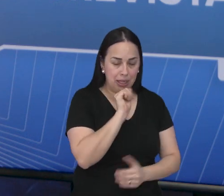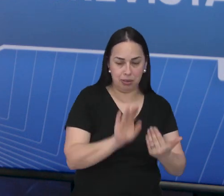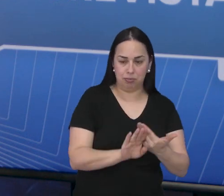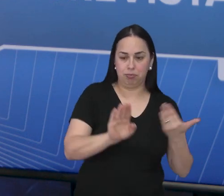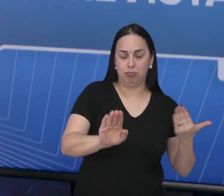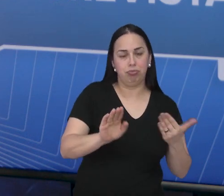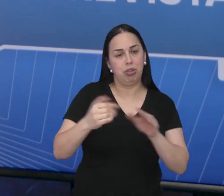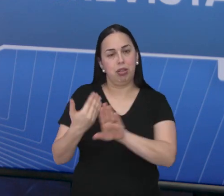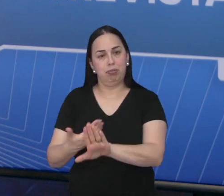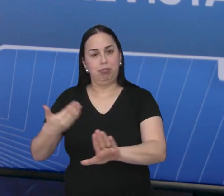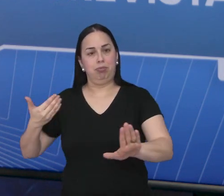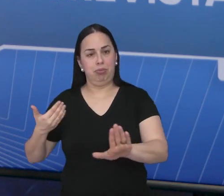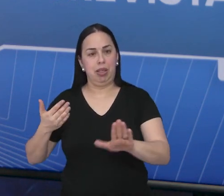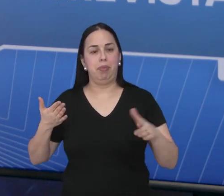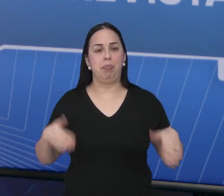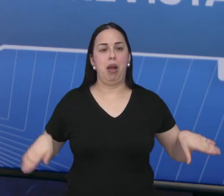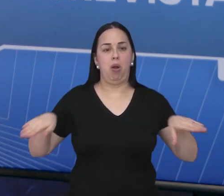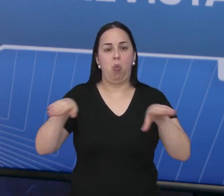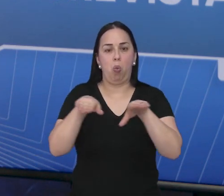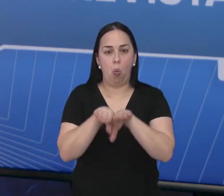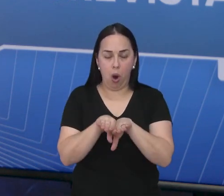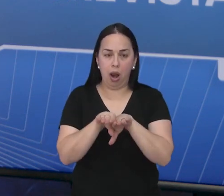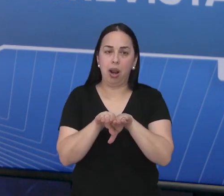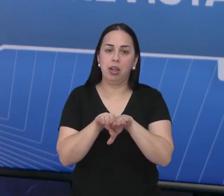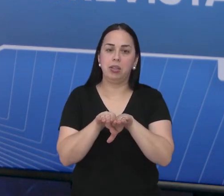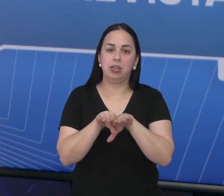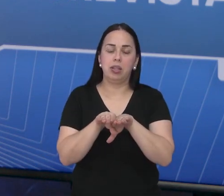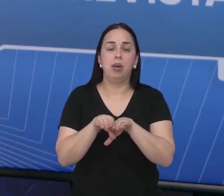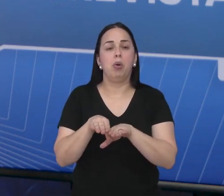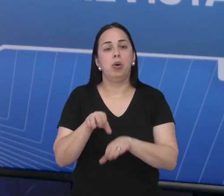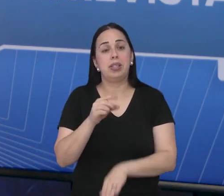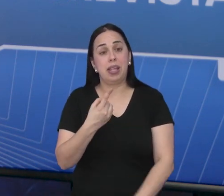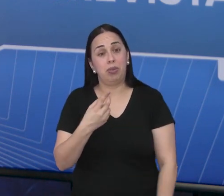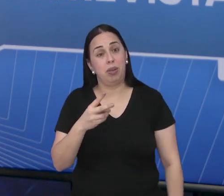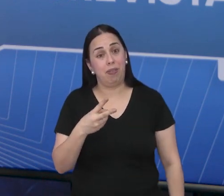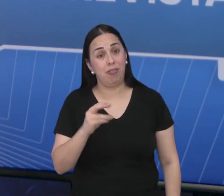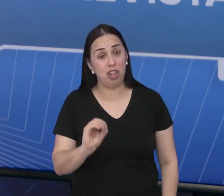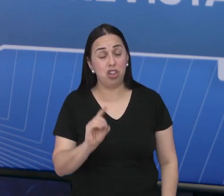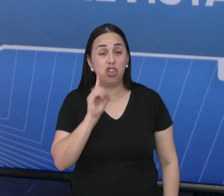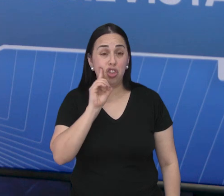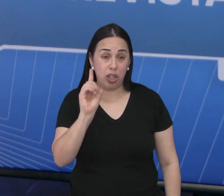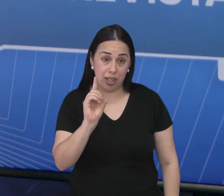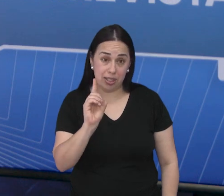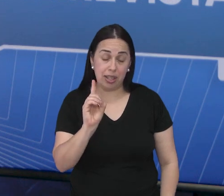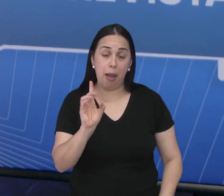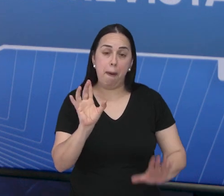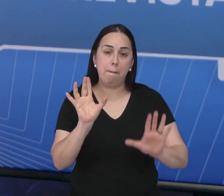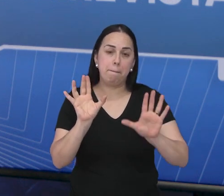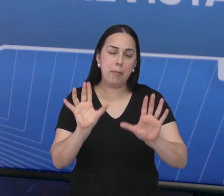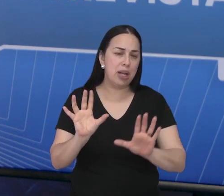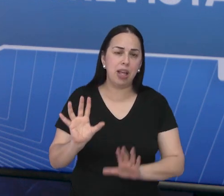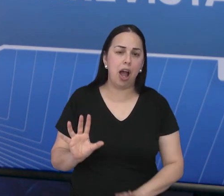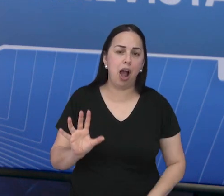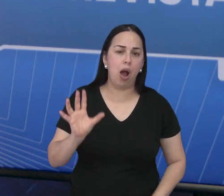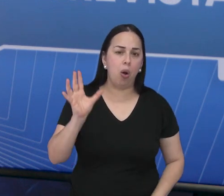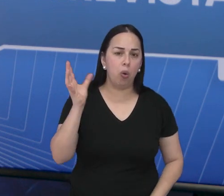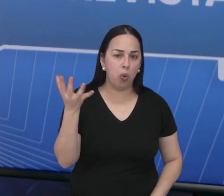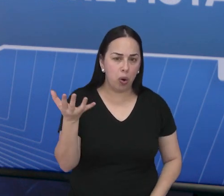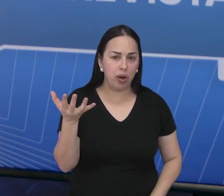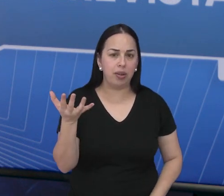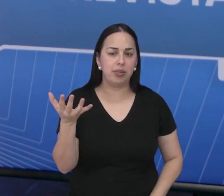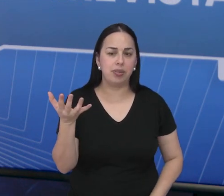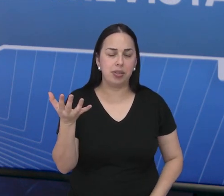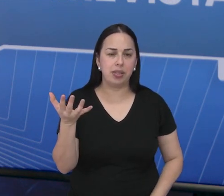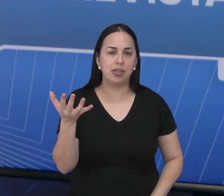maternidade, dos 180 dias em órgãos públicos ou 120 dias. Mas o que acontece? Como